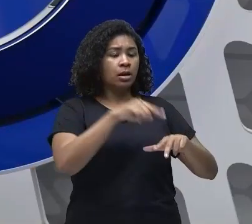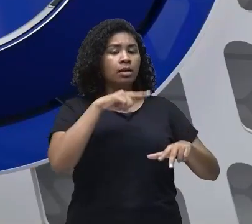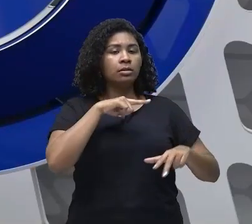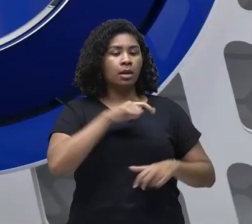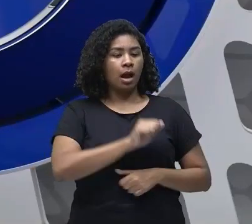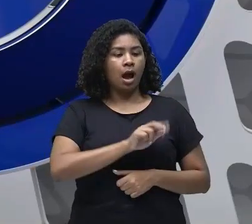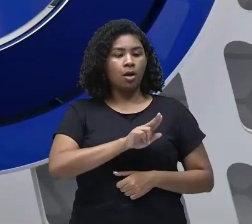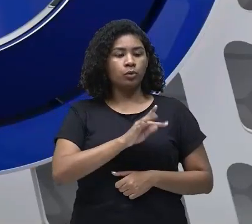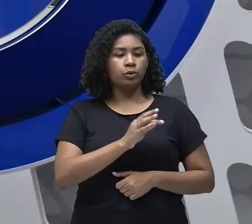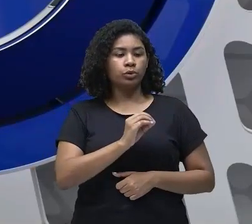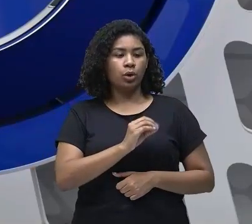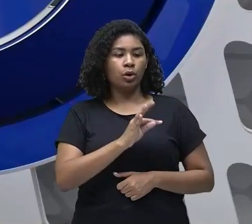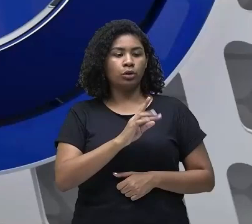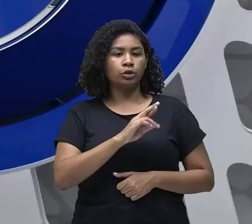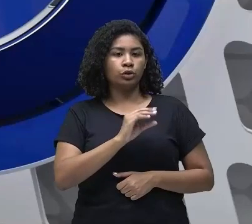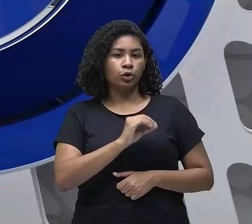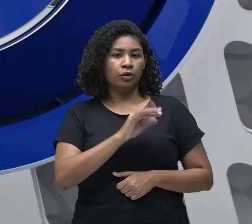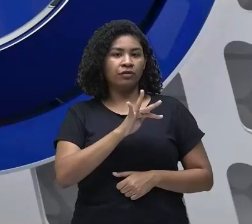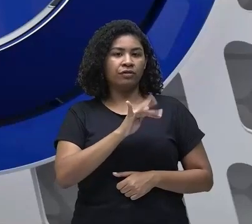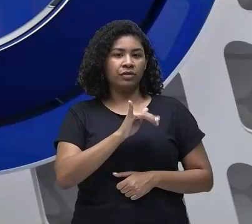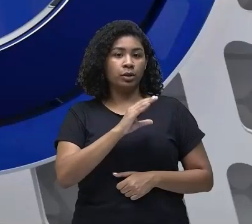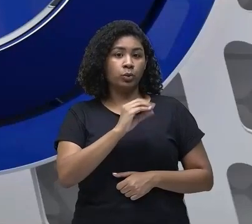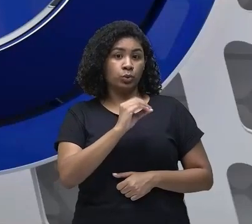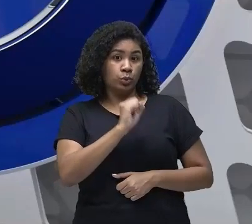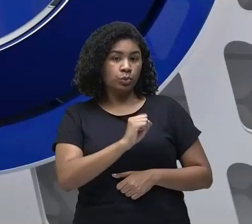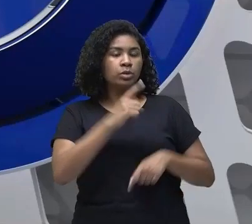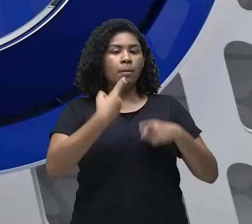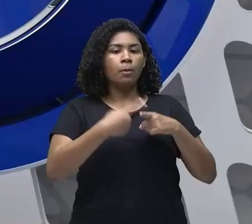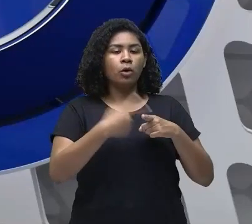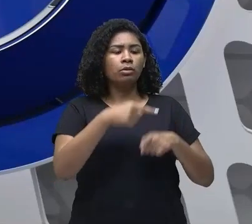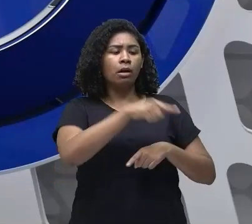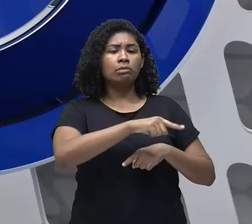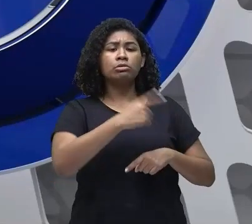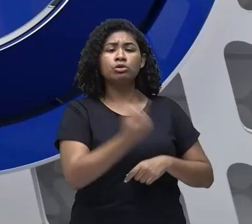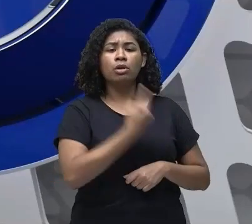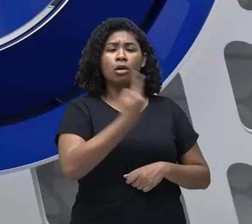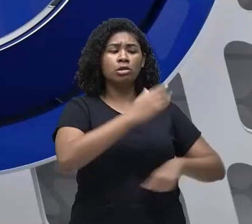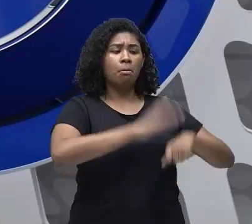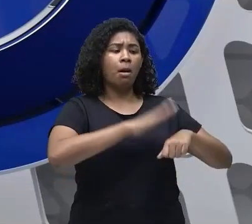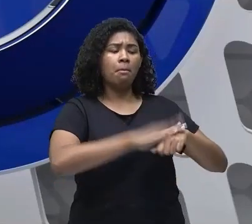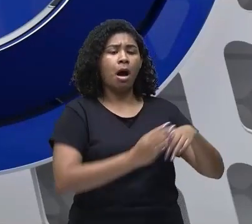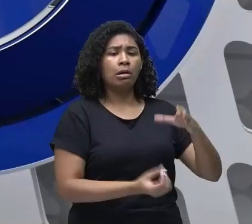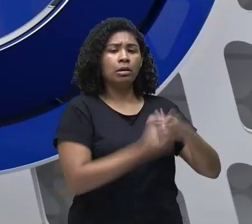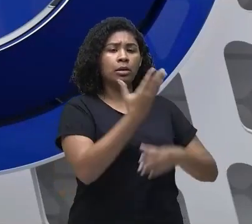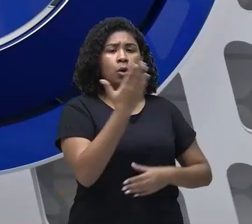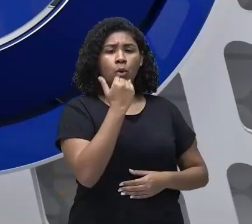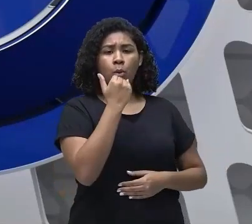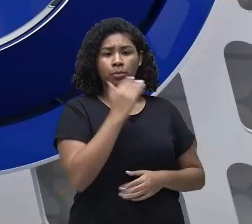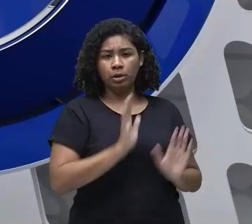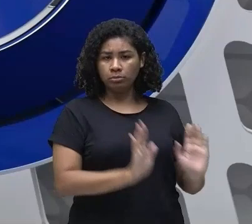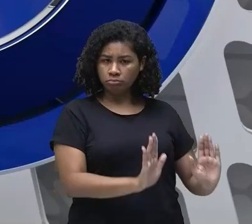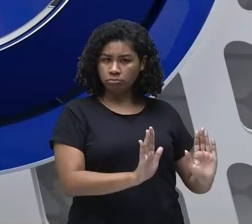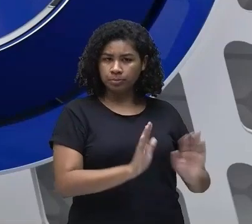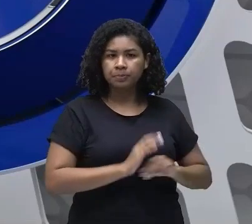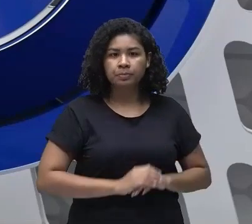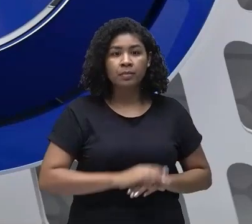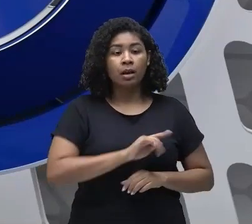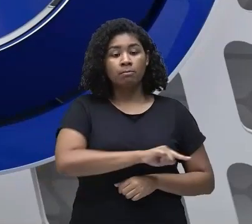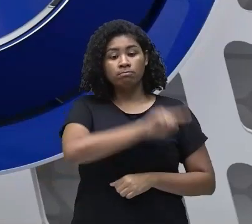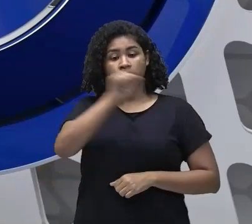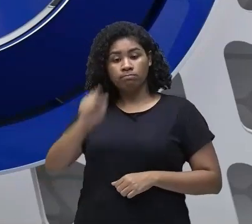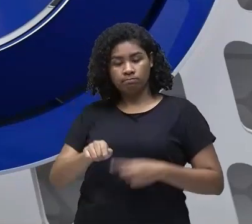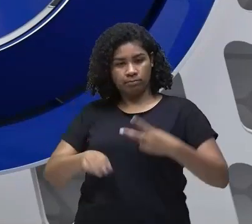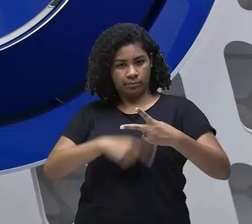porque sintetizam a sua própria alimentação. Os organismos consumidores, os níveis aí dos